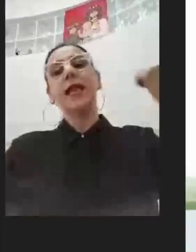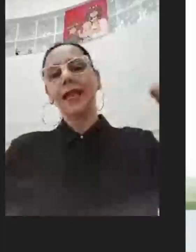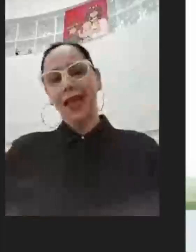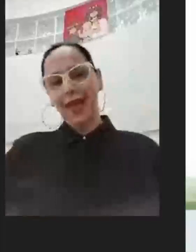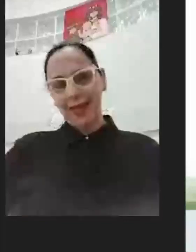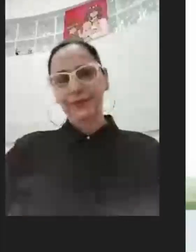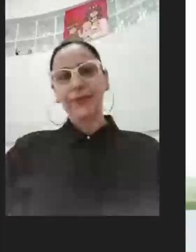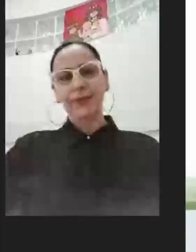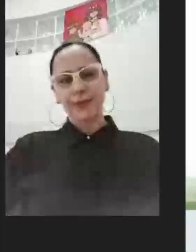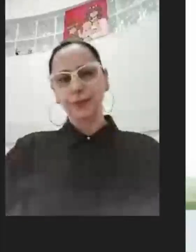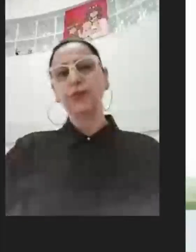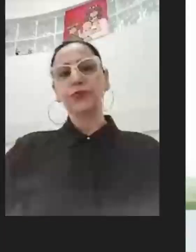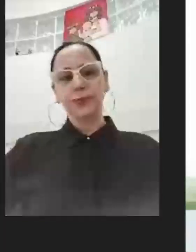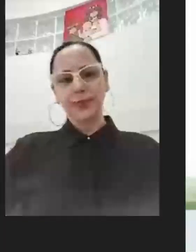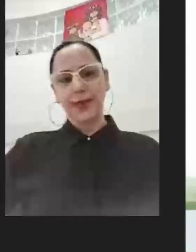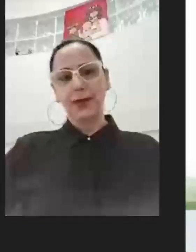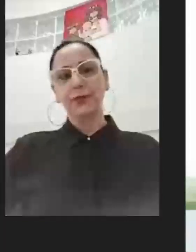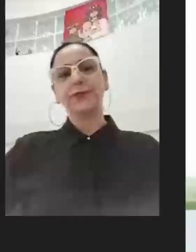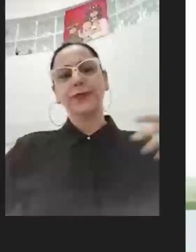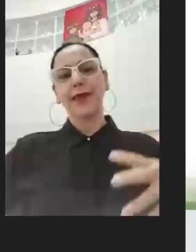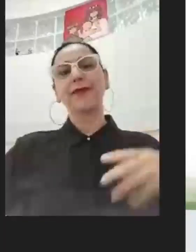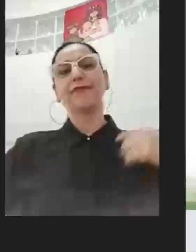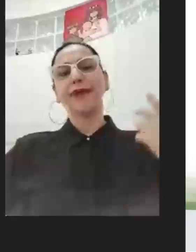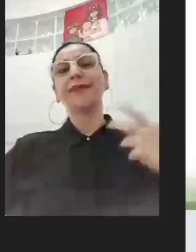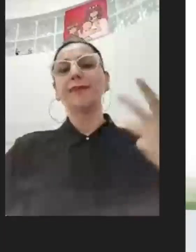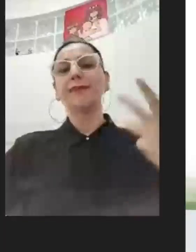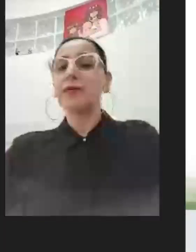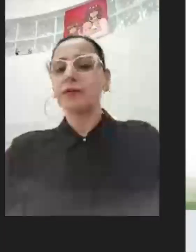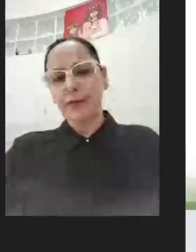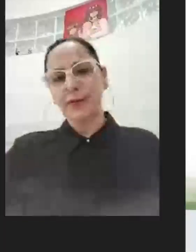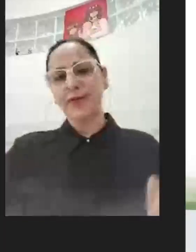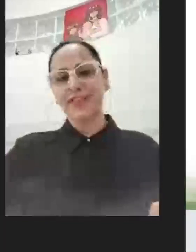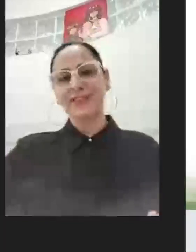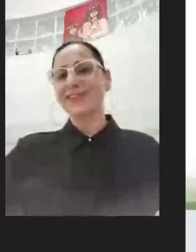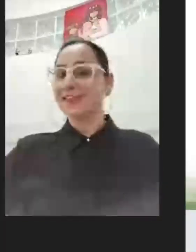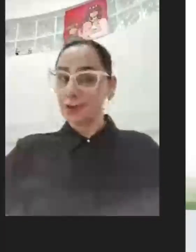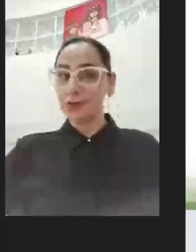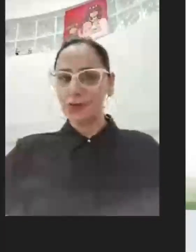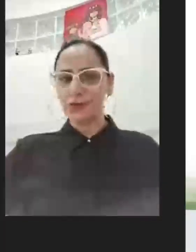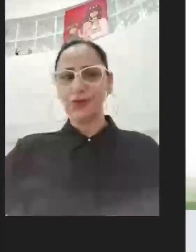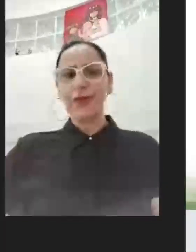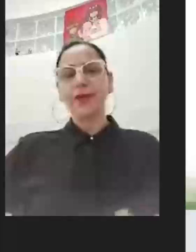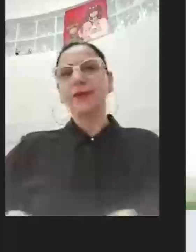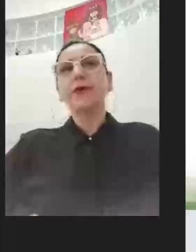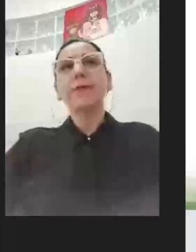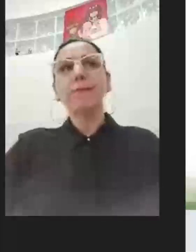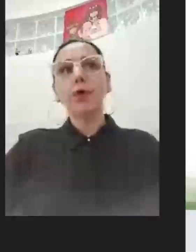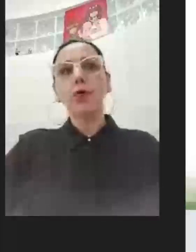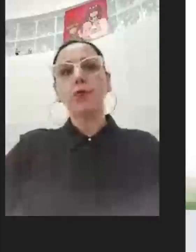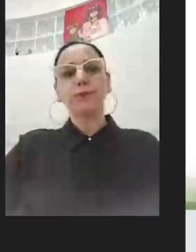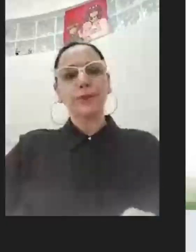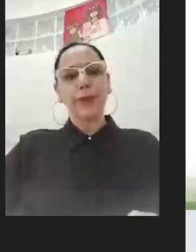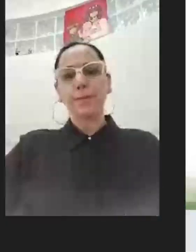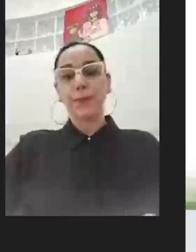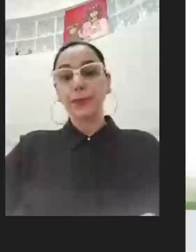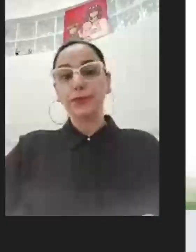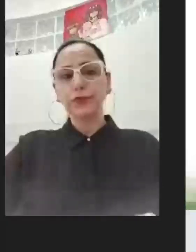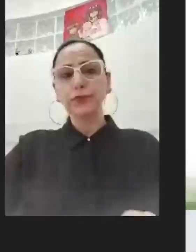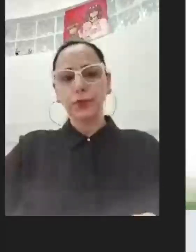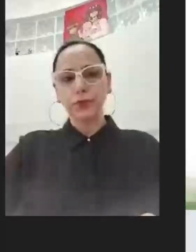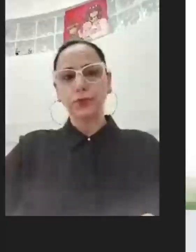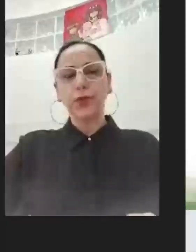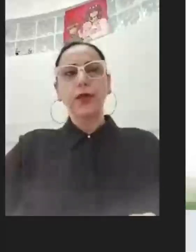menos remédio. Lá no hospital, né, vai ter menos demanda de custos. Então, é